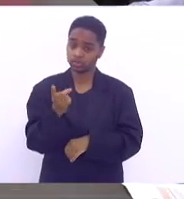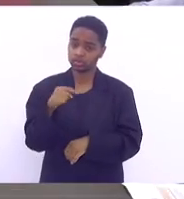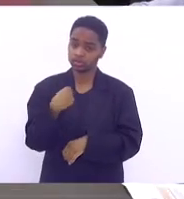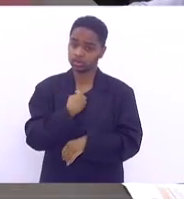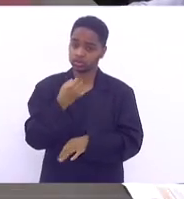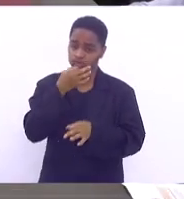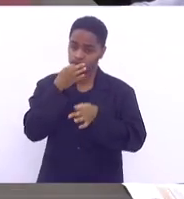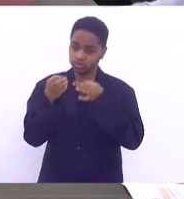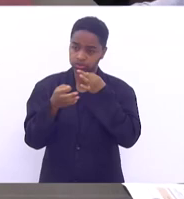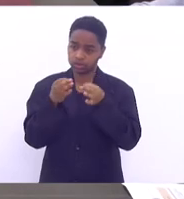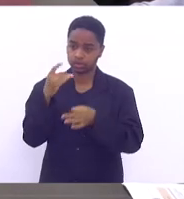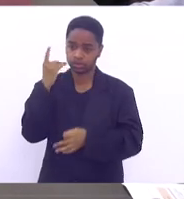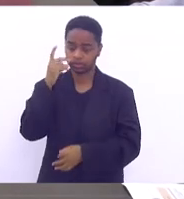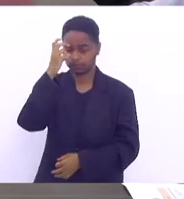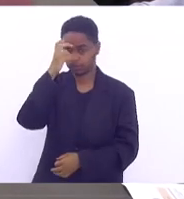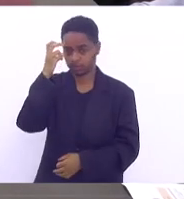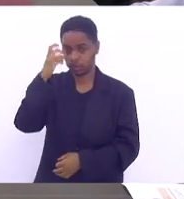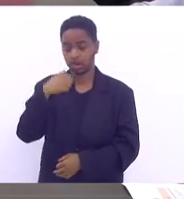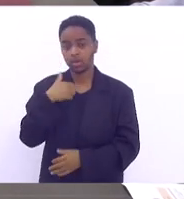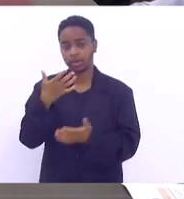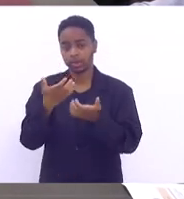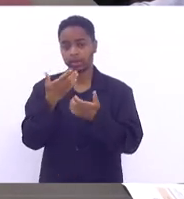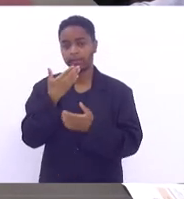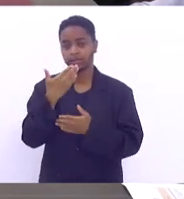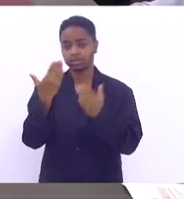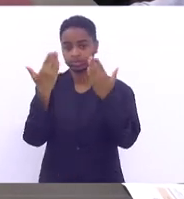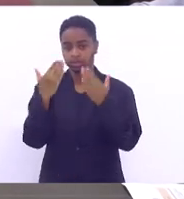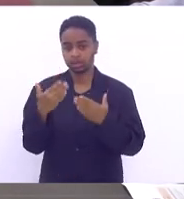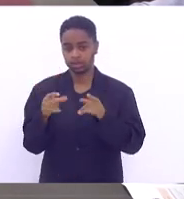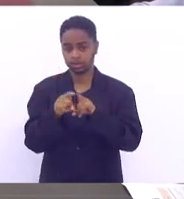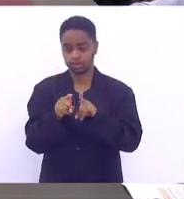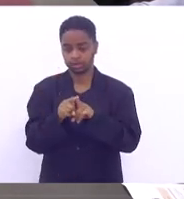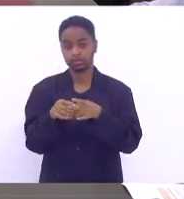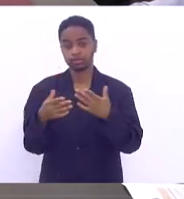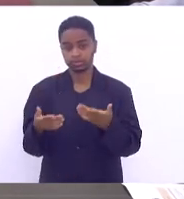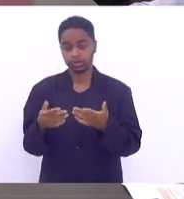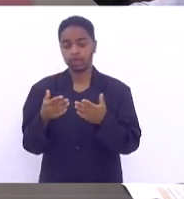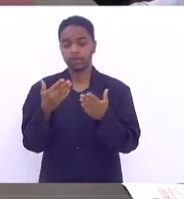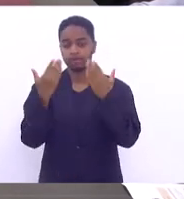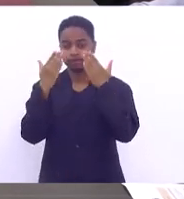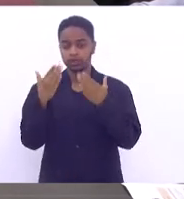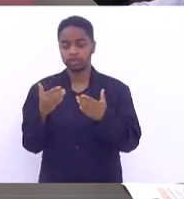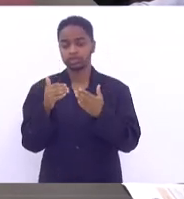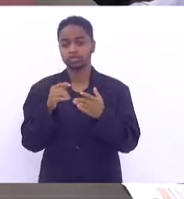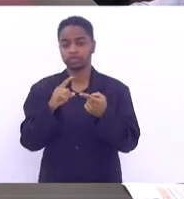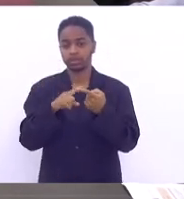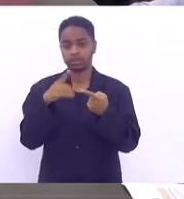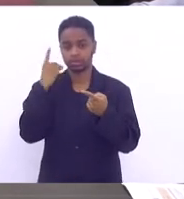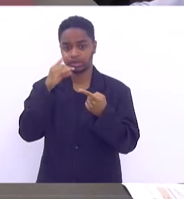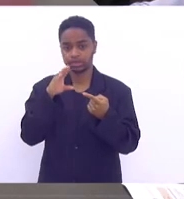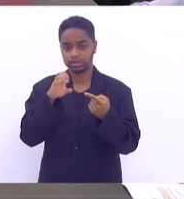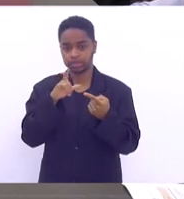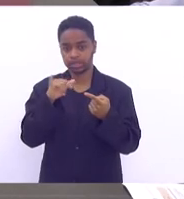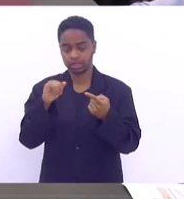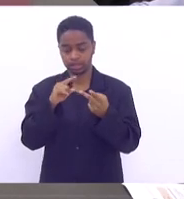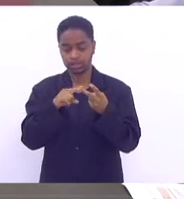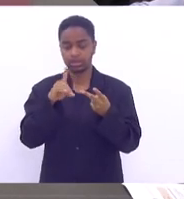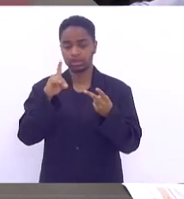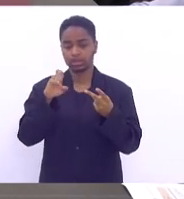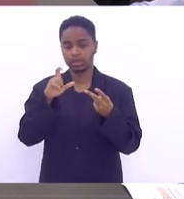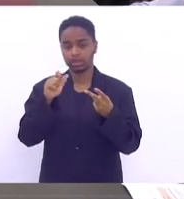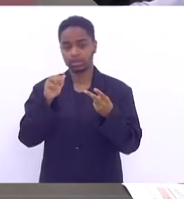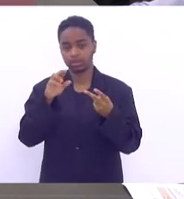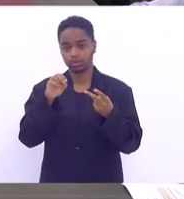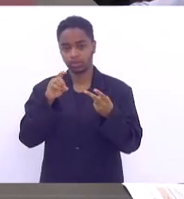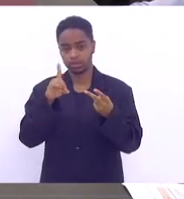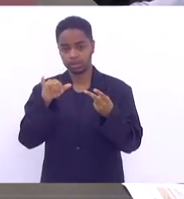sugestão. Deputada Verônica. Presidente, eu queria pedir vistas também, por favor. Perfeito. Então, vistas compartilhadas à deputada Célia, deputado De la Rolha e